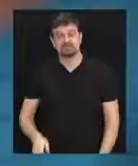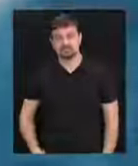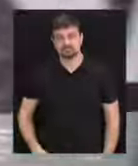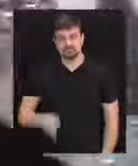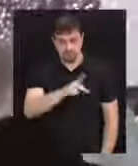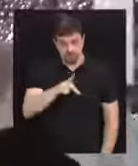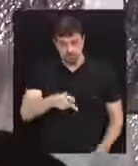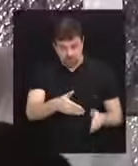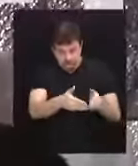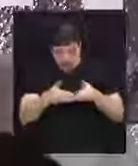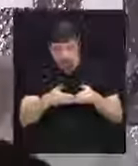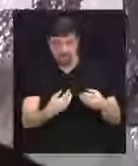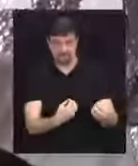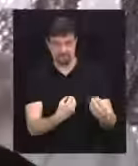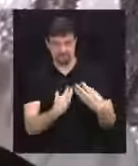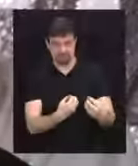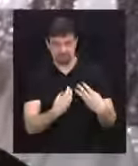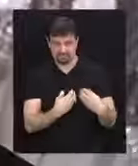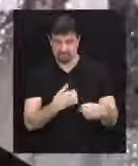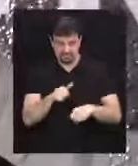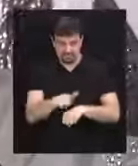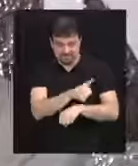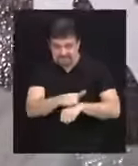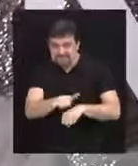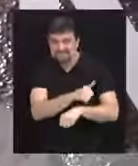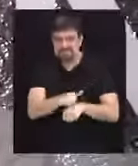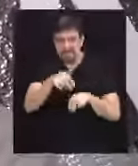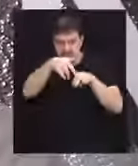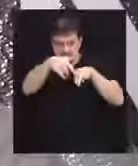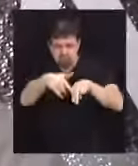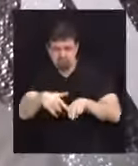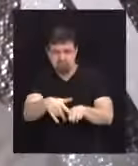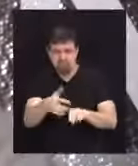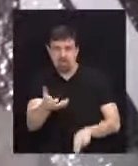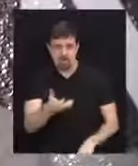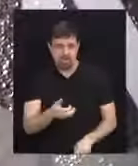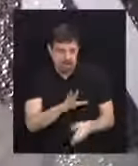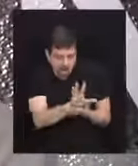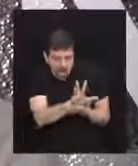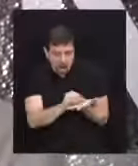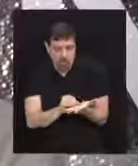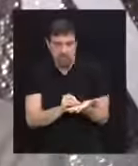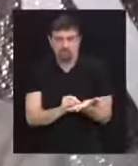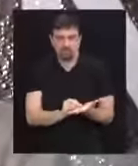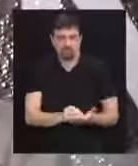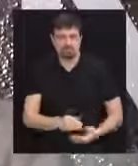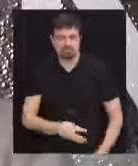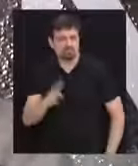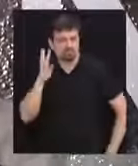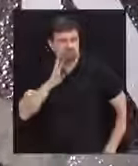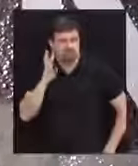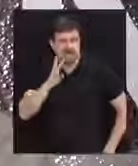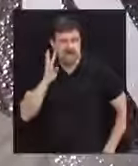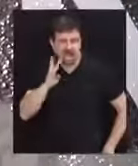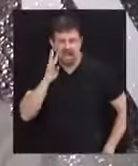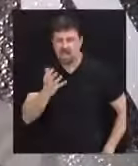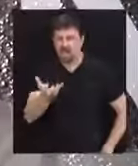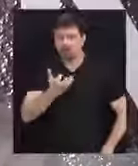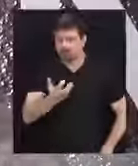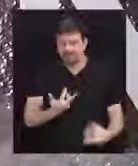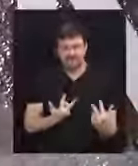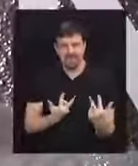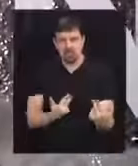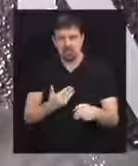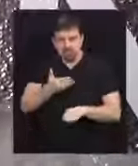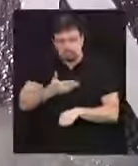Túlio quando eu queria aprender uma manobra. É tipo, você vê o cara fazendo, você tenta copiar, você acha da hora, você, ah, vou mandar essa manobra. Você